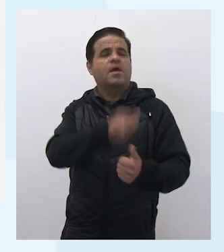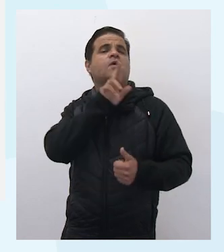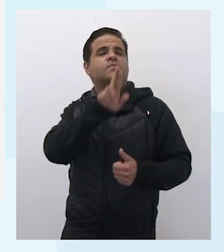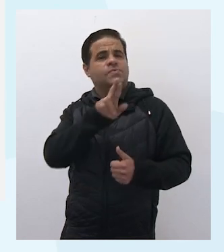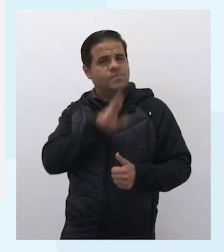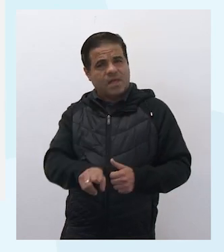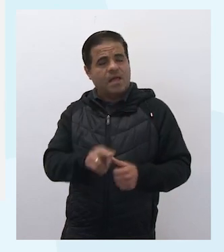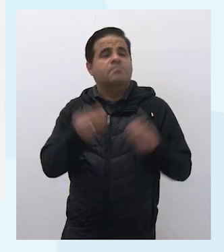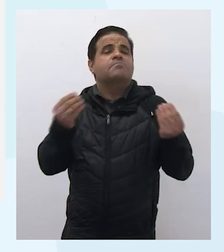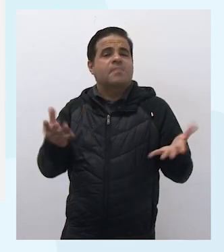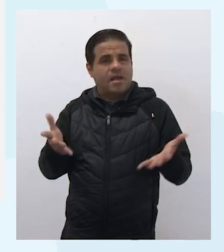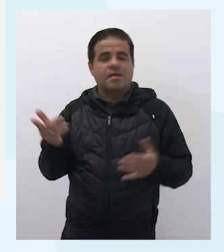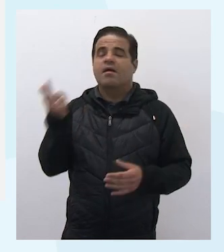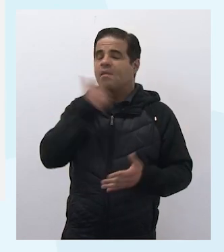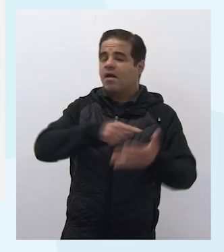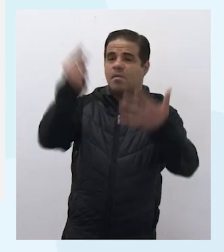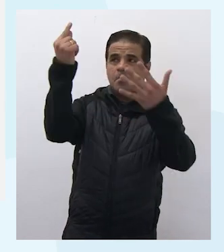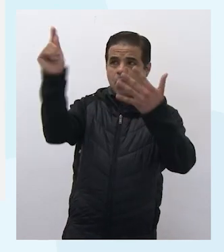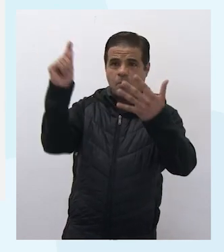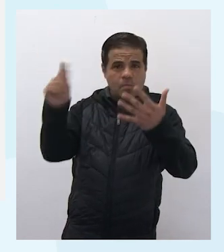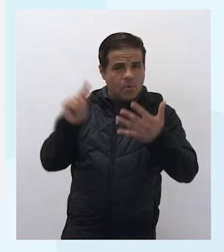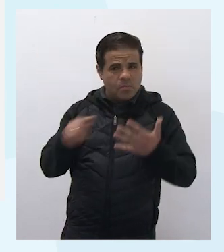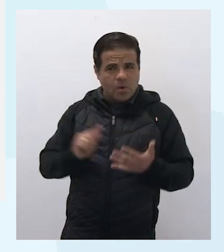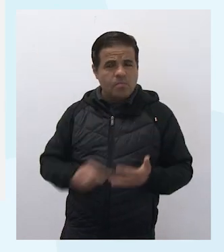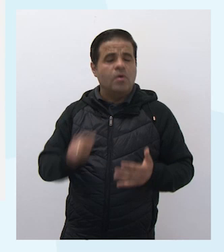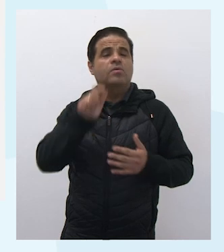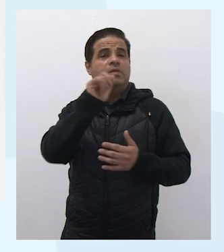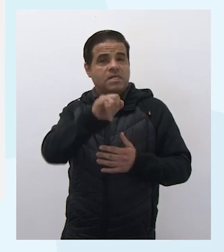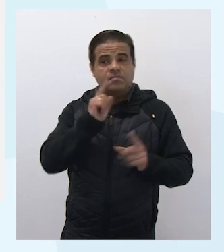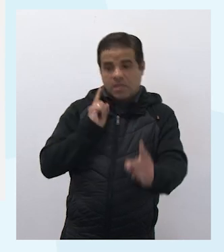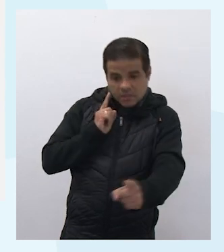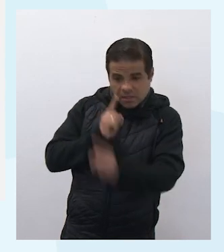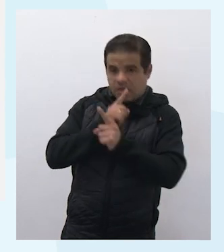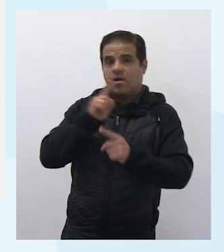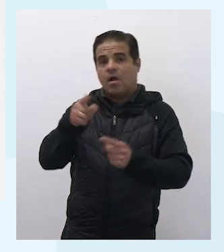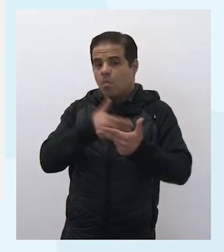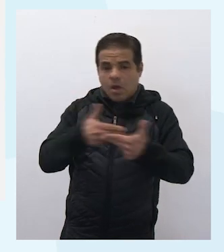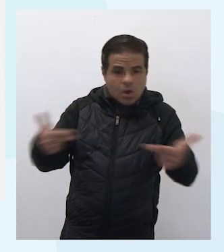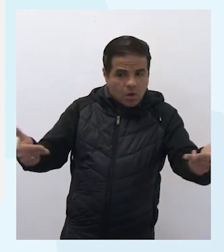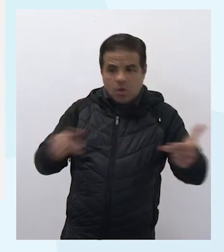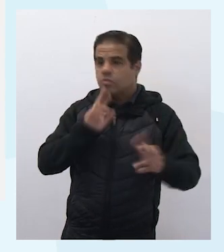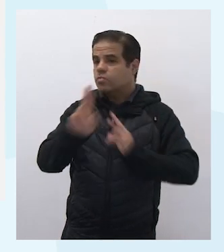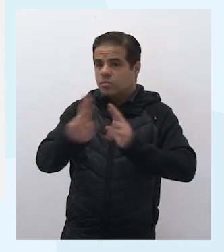resultados? Para poder corrigir. Se você identificar alguma